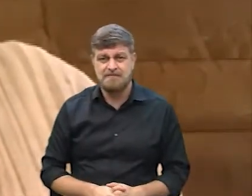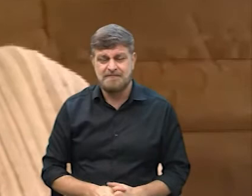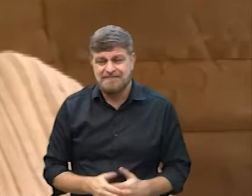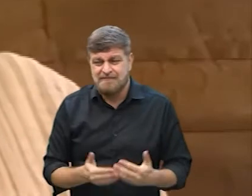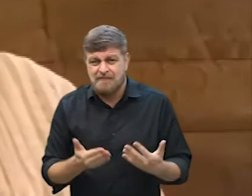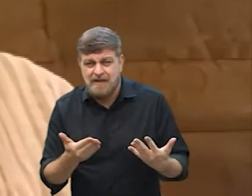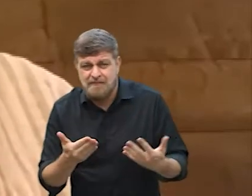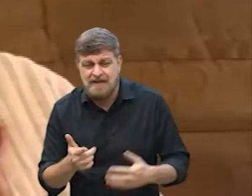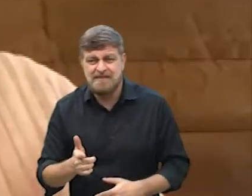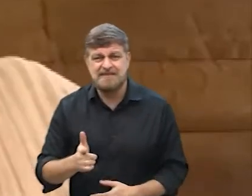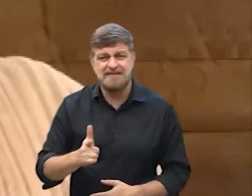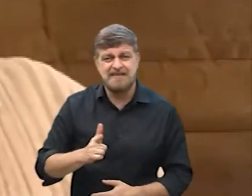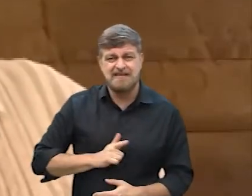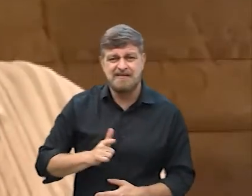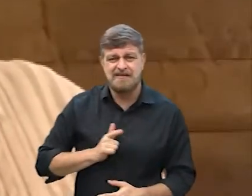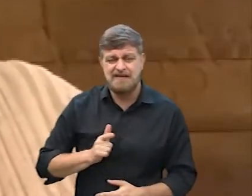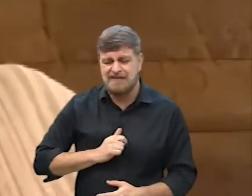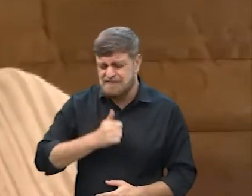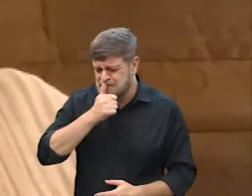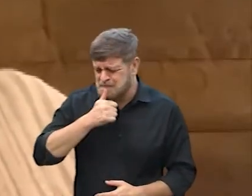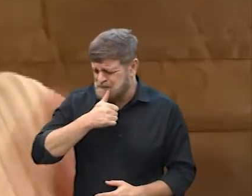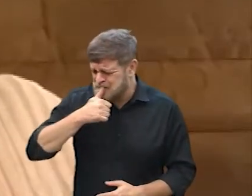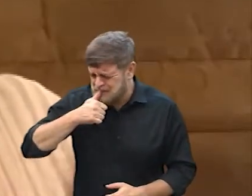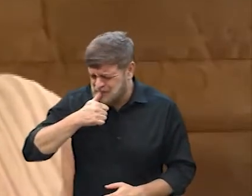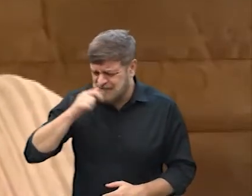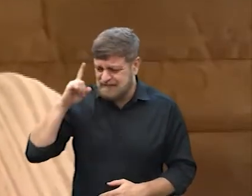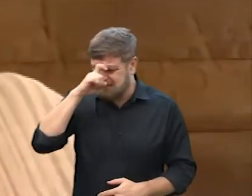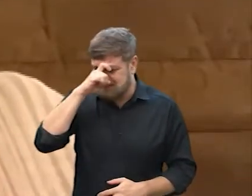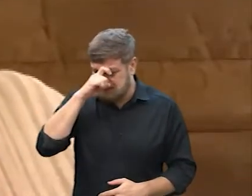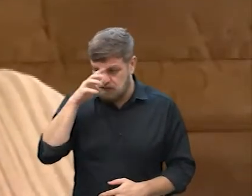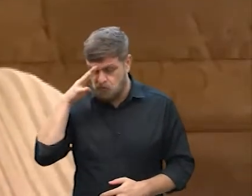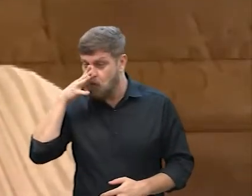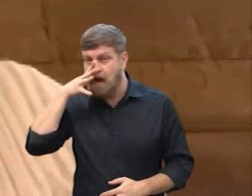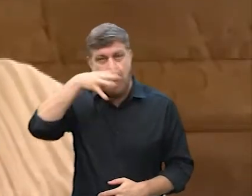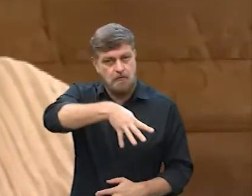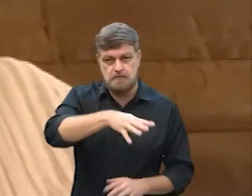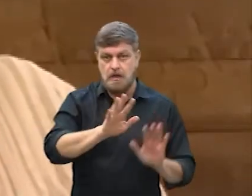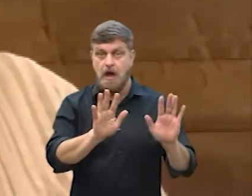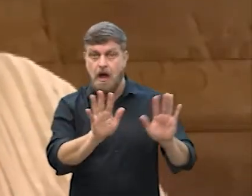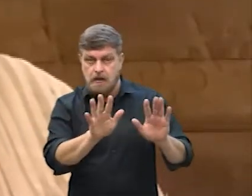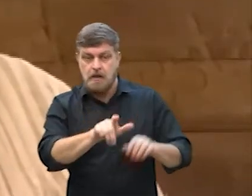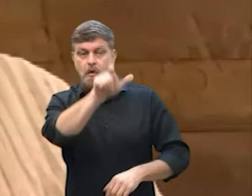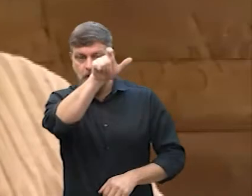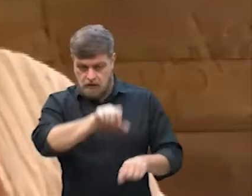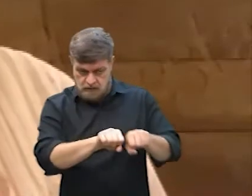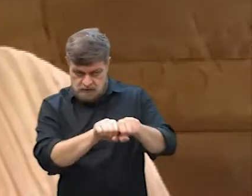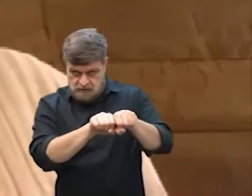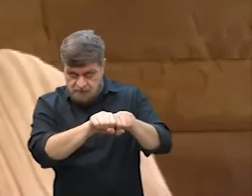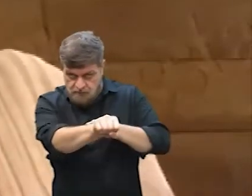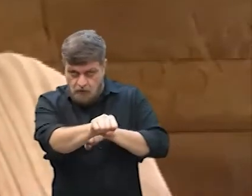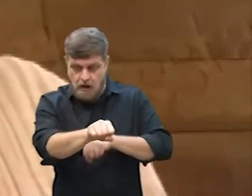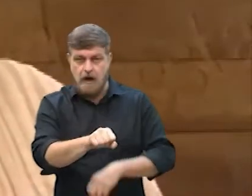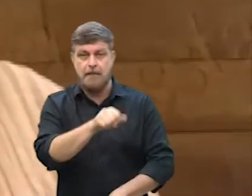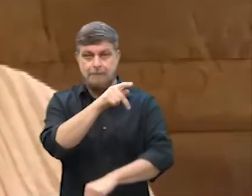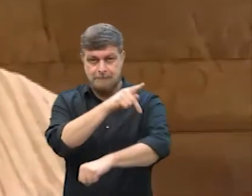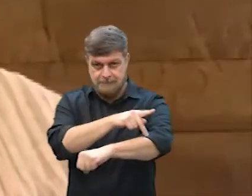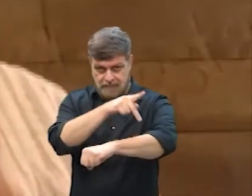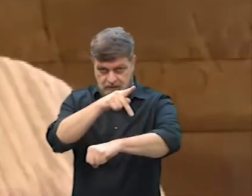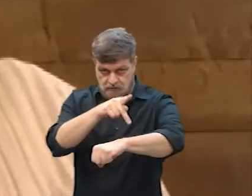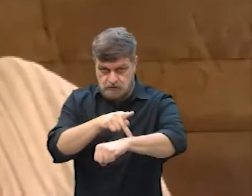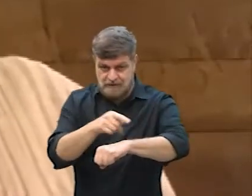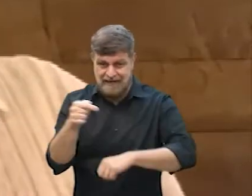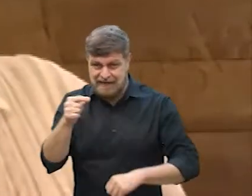formam com grande sacrifício, não culpemos os professores, eles se formam com grande